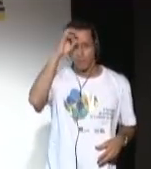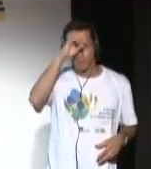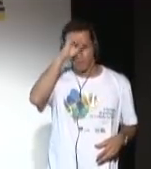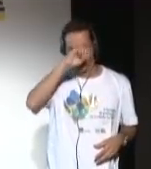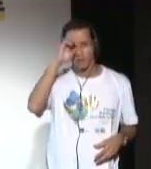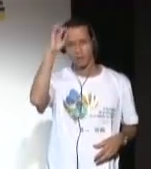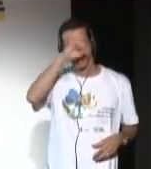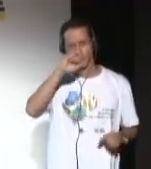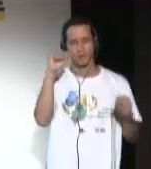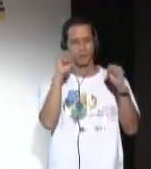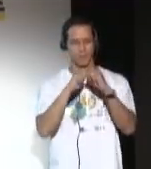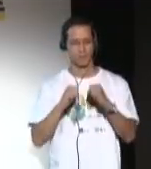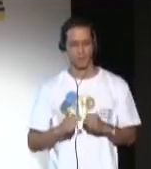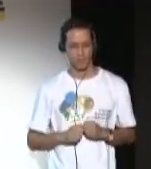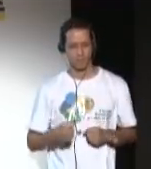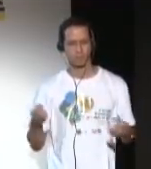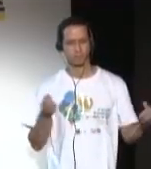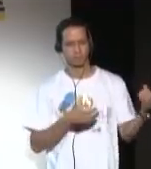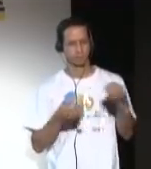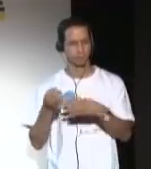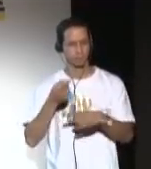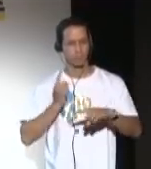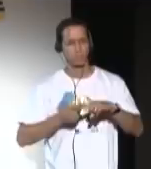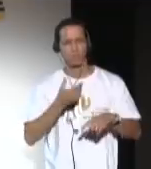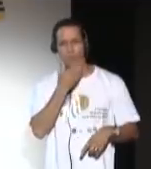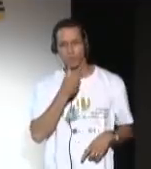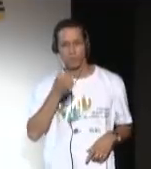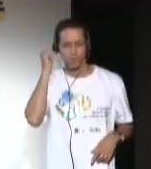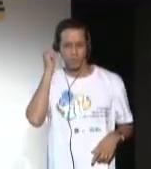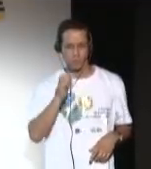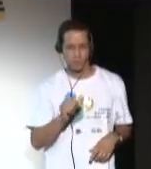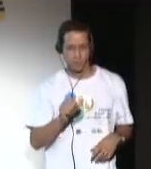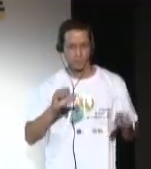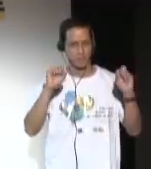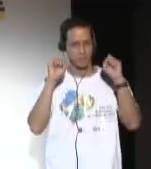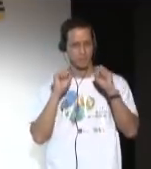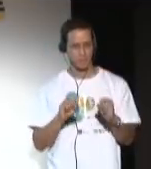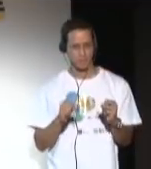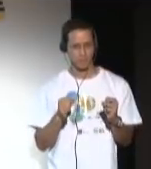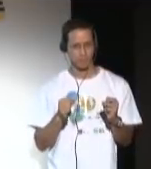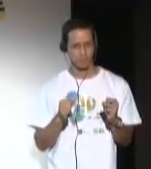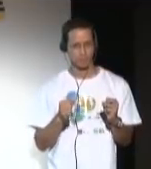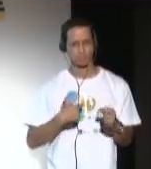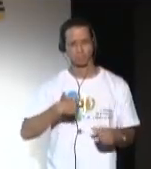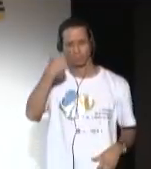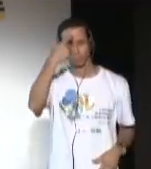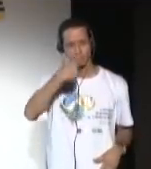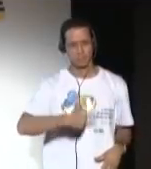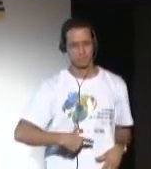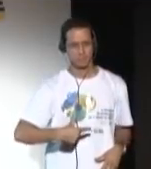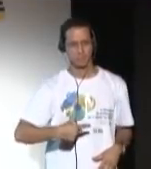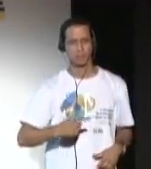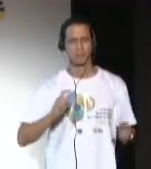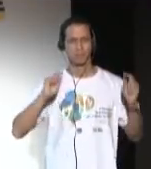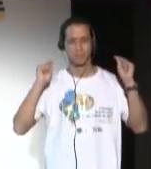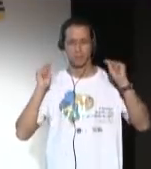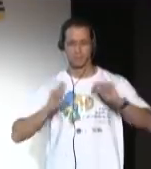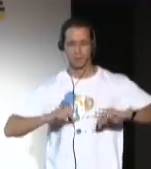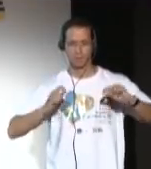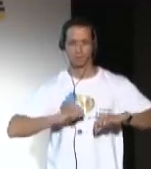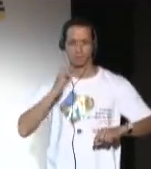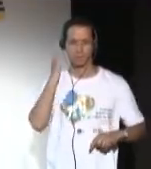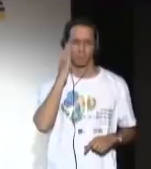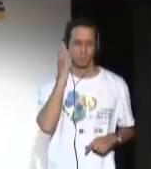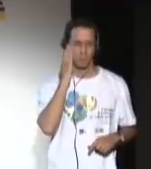aprendendo que se fazem e se refazem. Porque as mulheres e os homens podem se assumir como seres capazes de